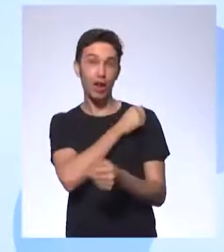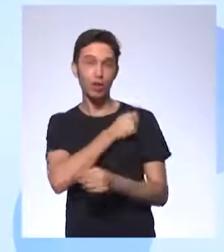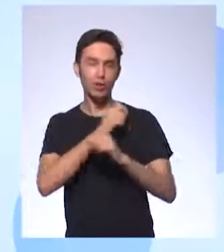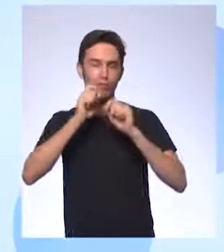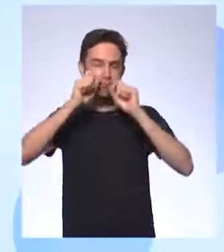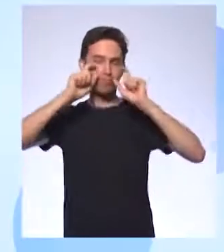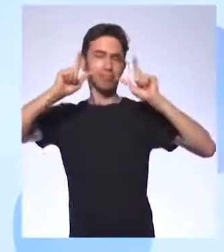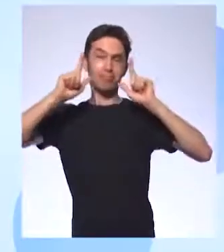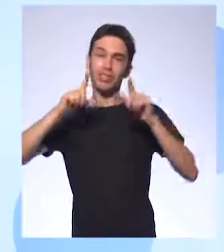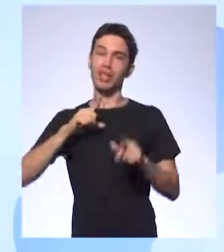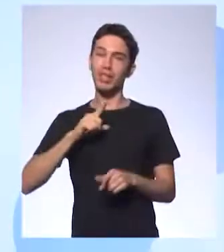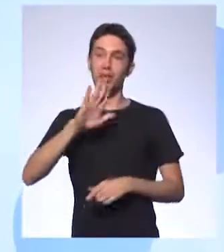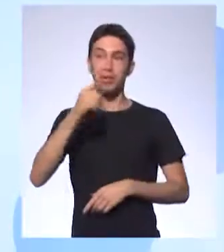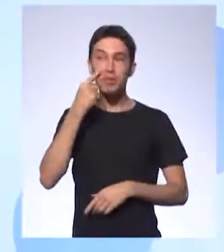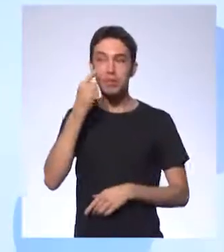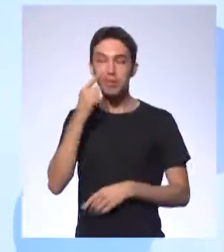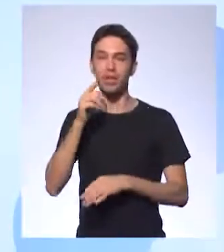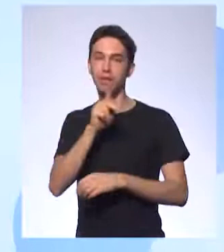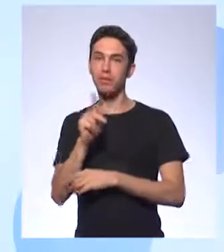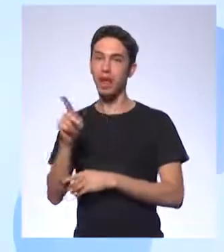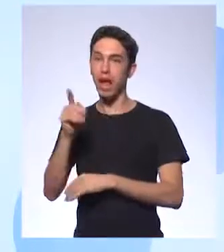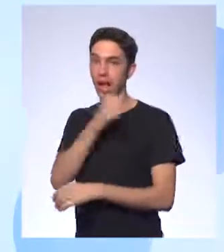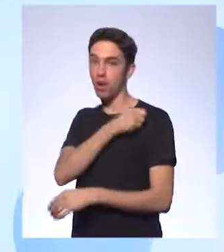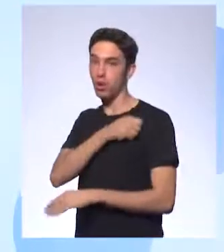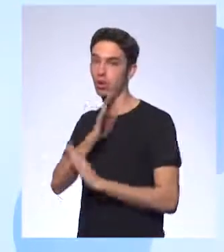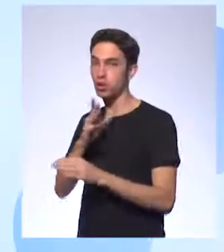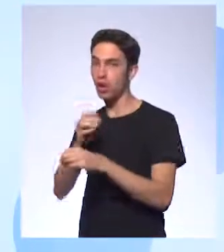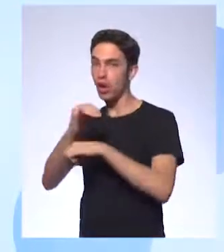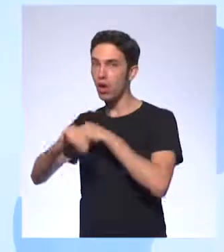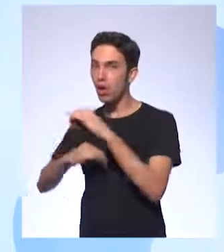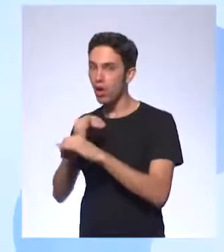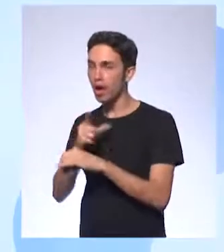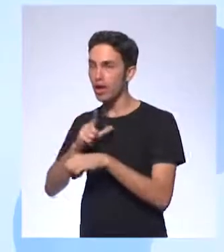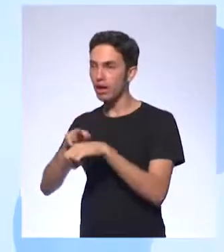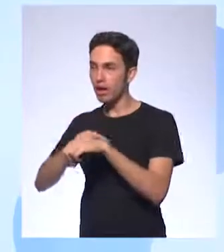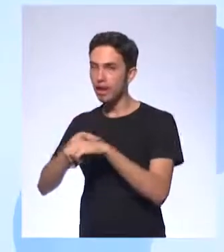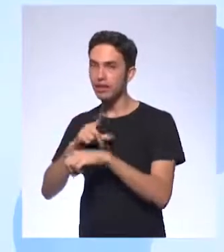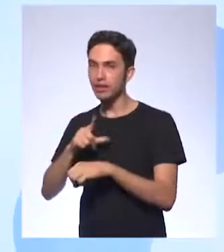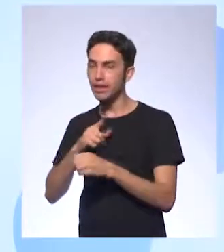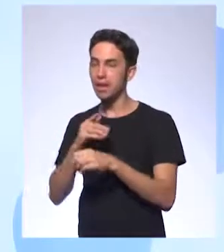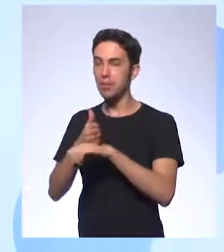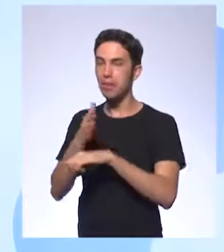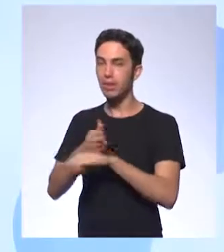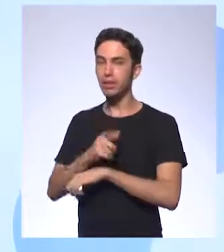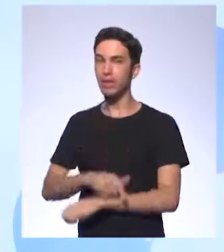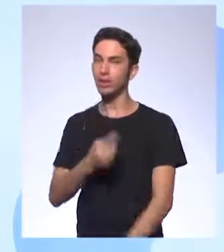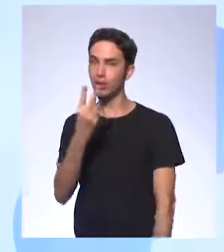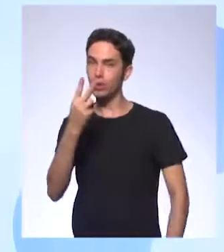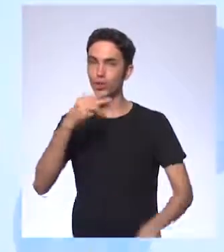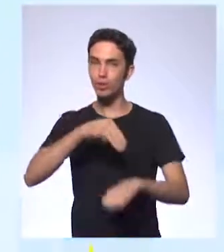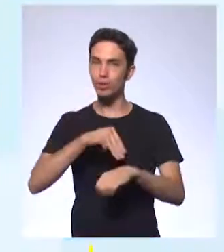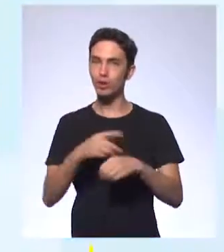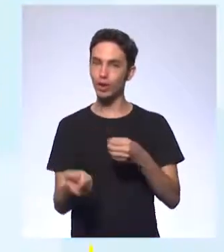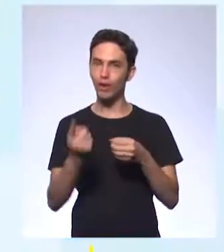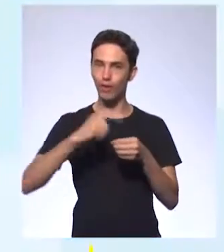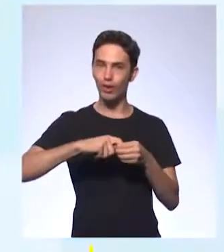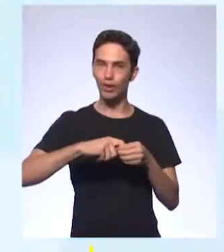para responder para a gente. Se não tiver, professor, você interage aqui comigo, certo? Então, bora lá. Vou dar 2 minutinhos, já